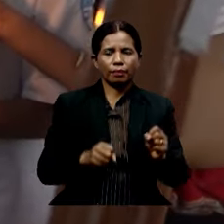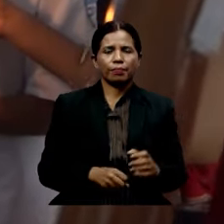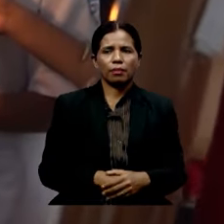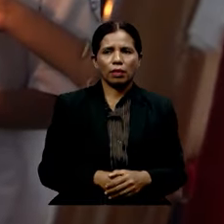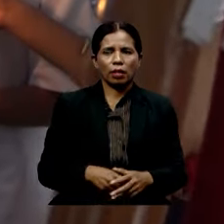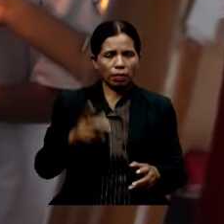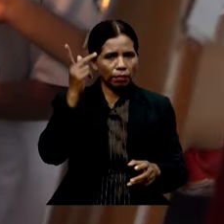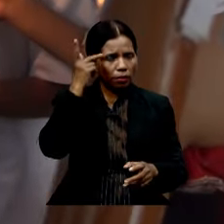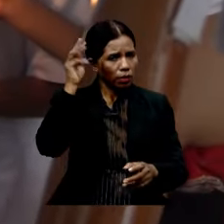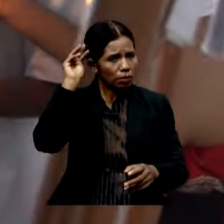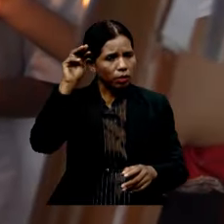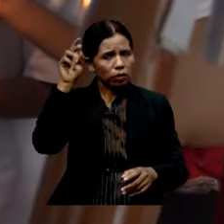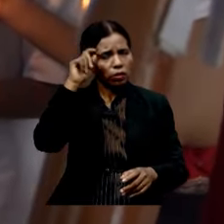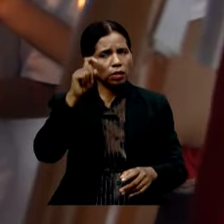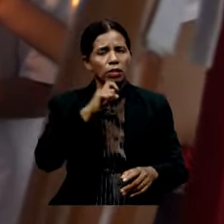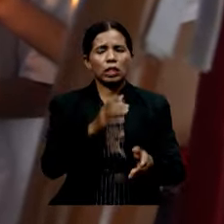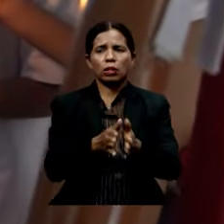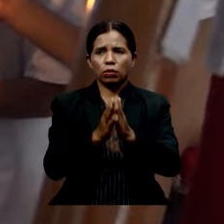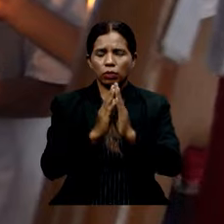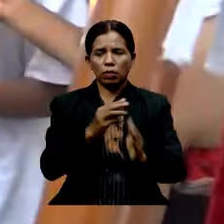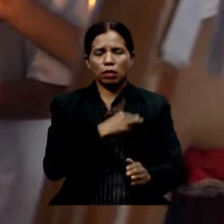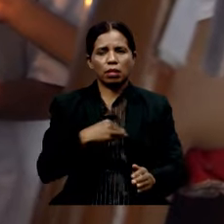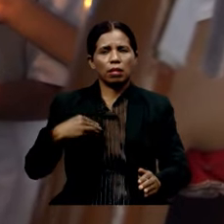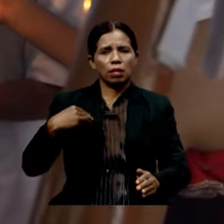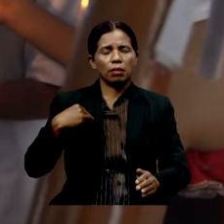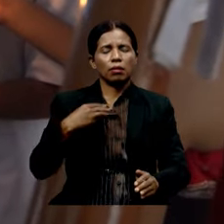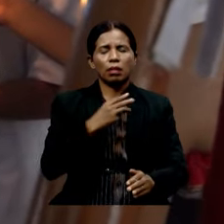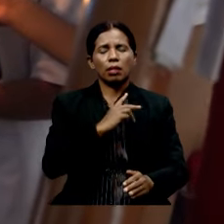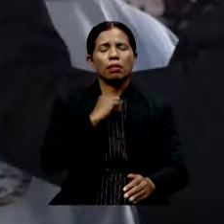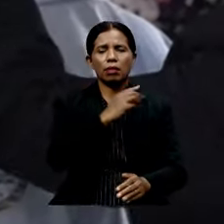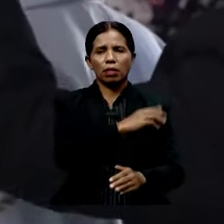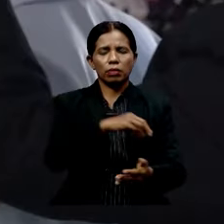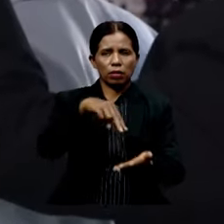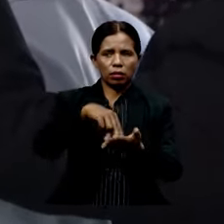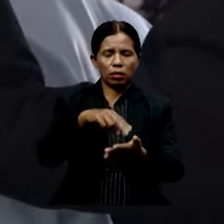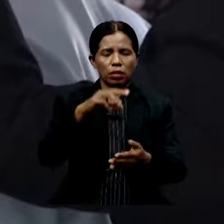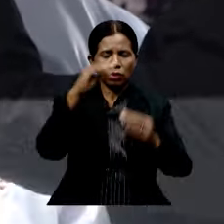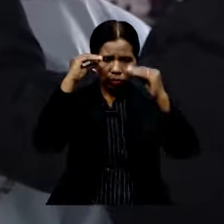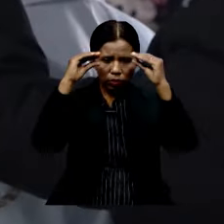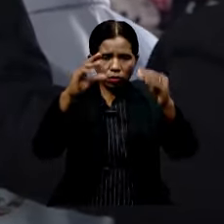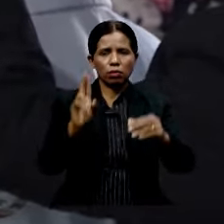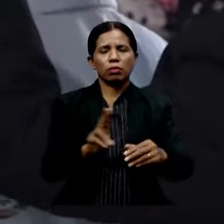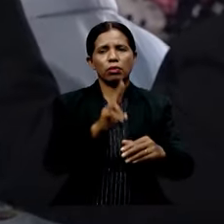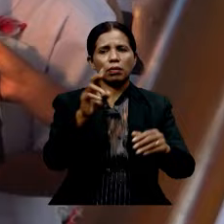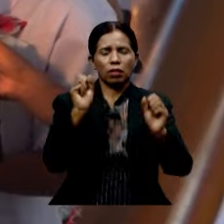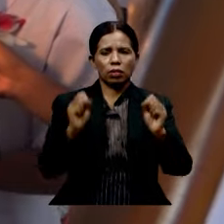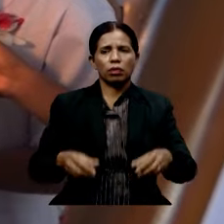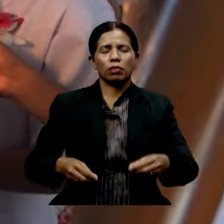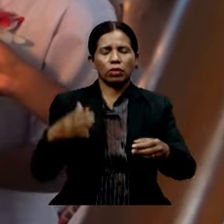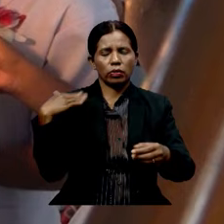né, primeiro-ministro Cairal Sanan Guzmão, o suba padre no bispo Sira, a tu cria universidade nebe belehanorin filosofia,